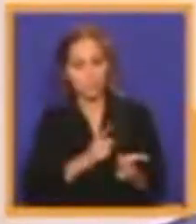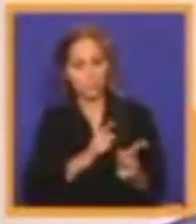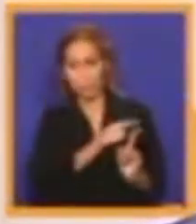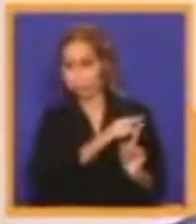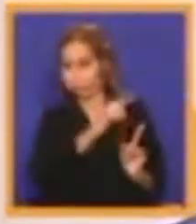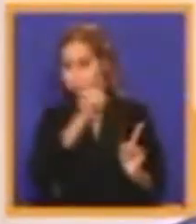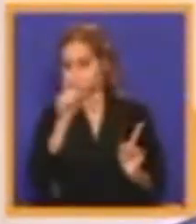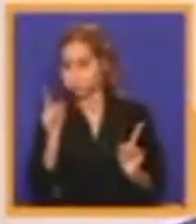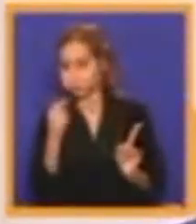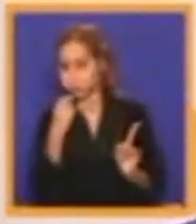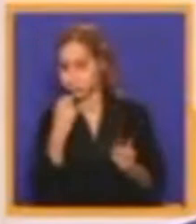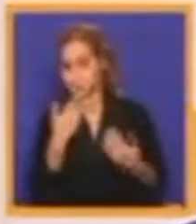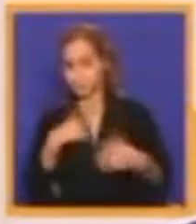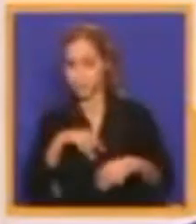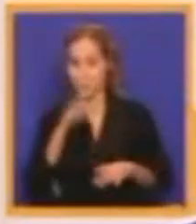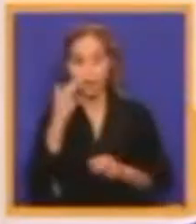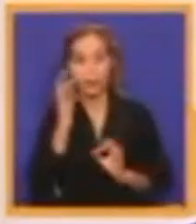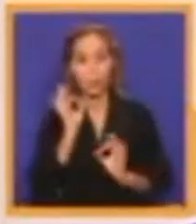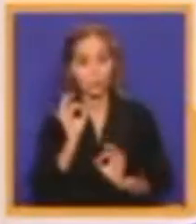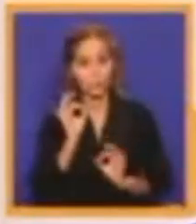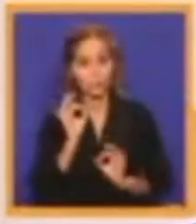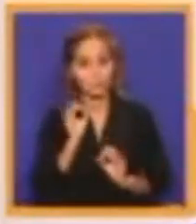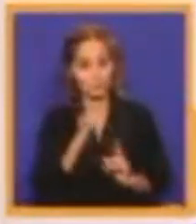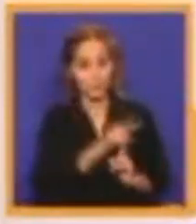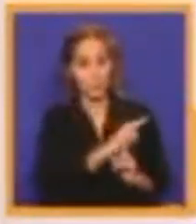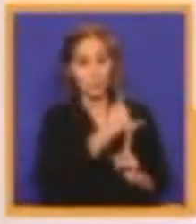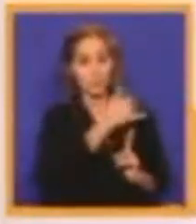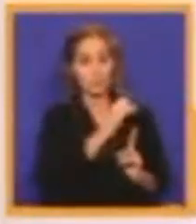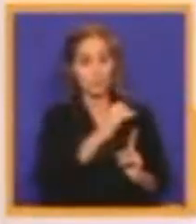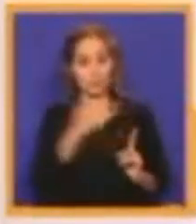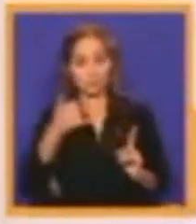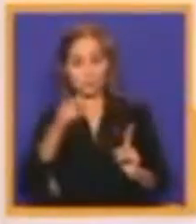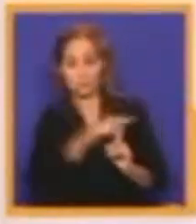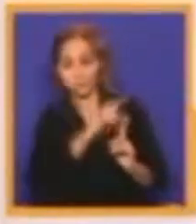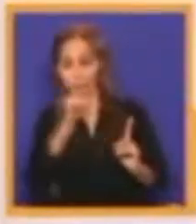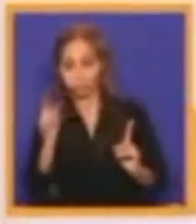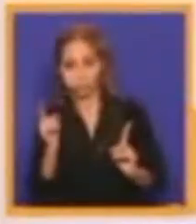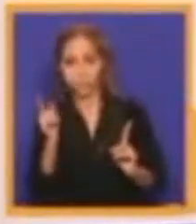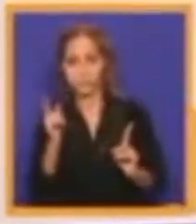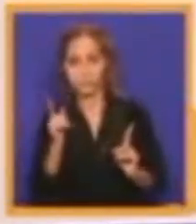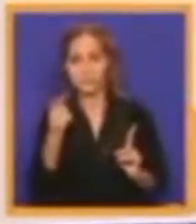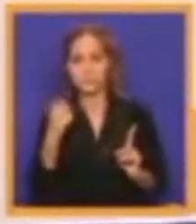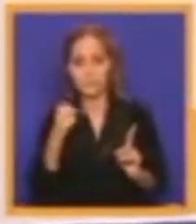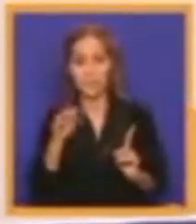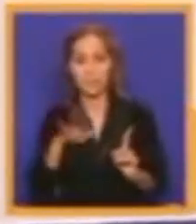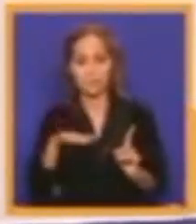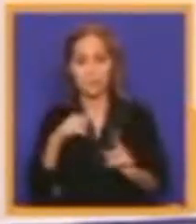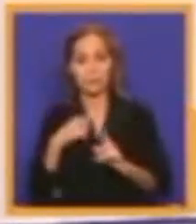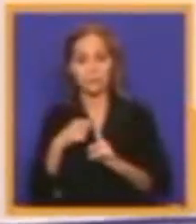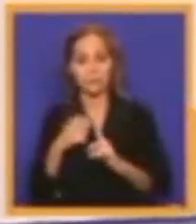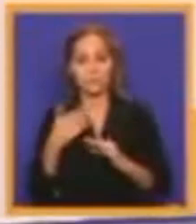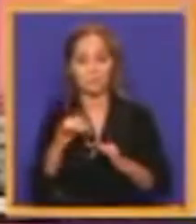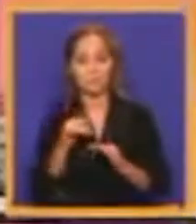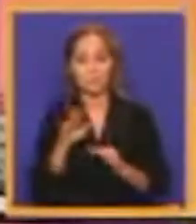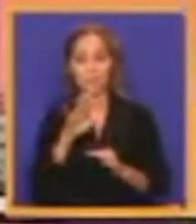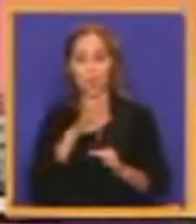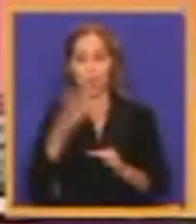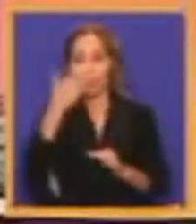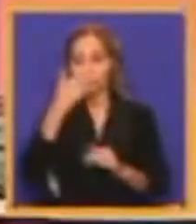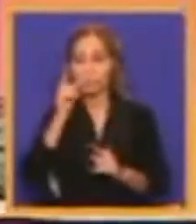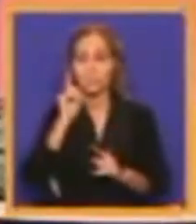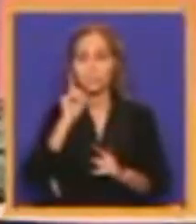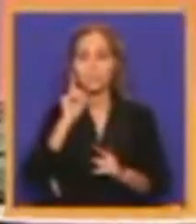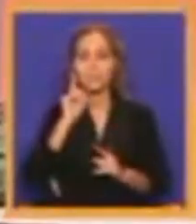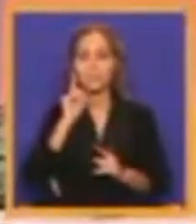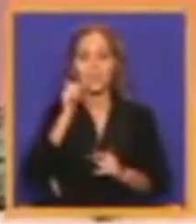enorme. Mas cuidado! Dentro destes que já vão estar num período extremamente positivo, eu guardei aqui um lugar especial para